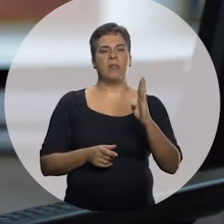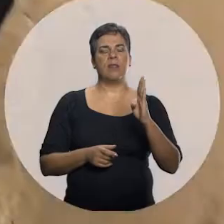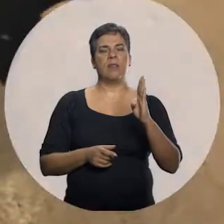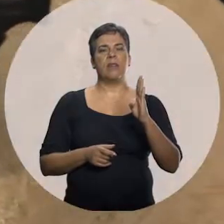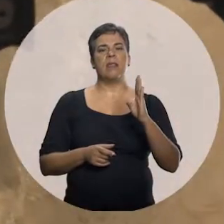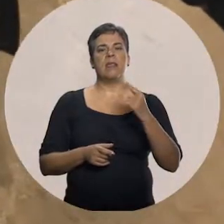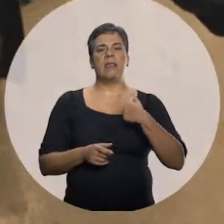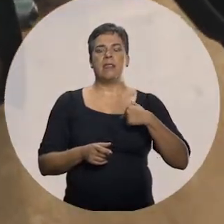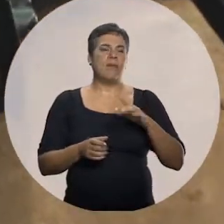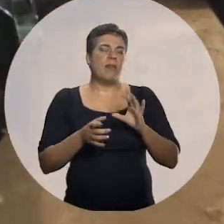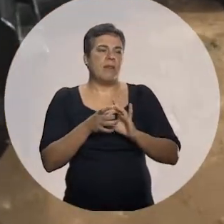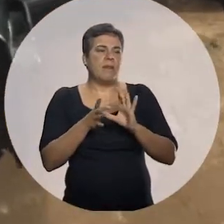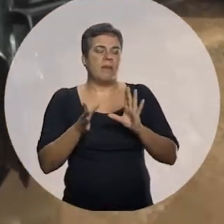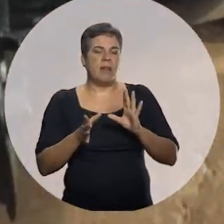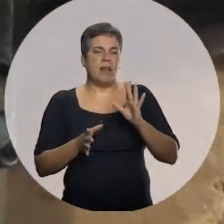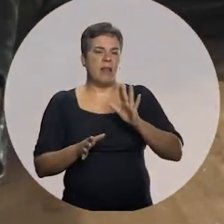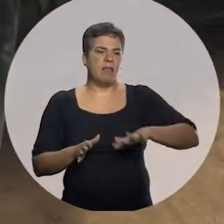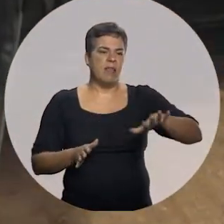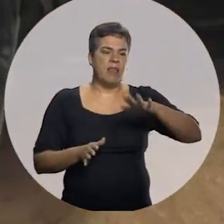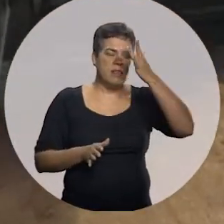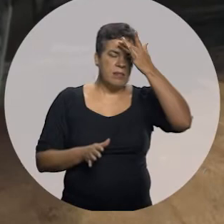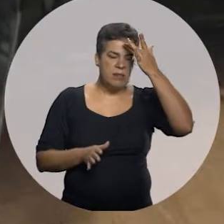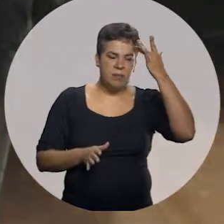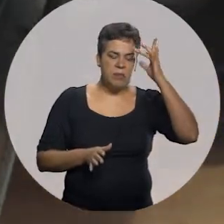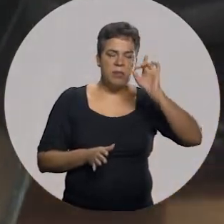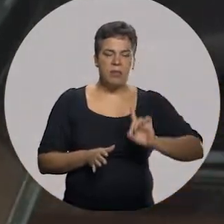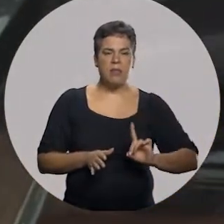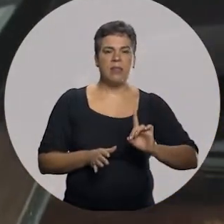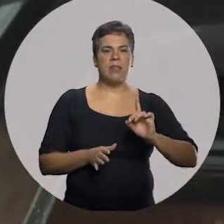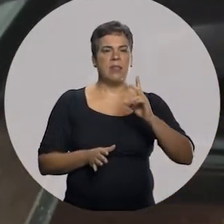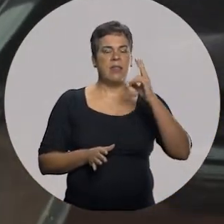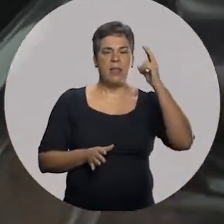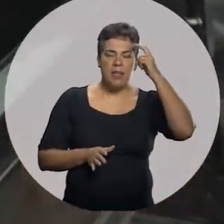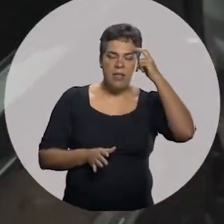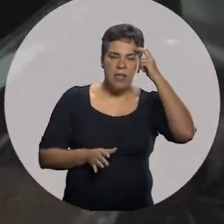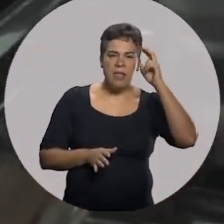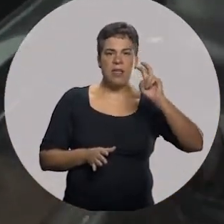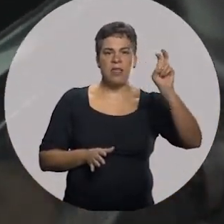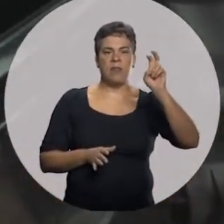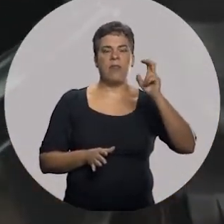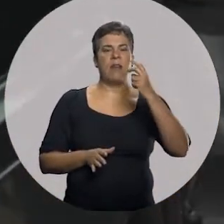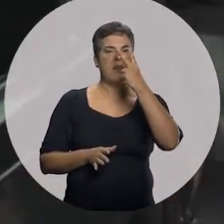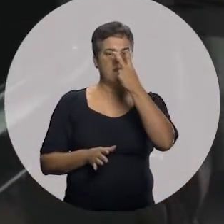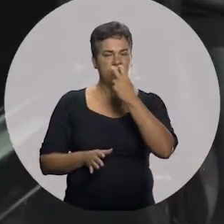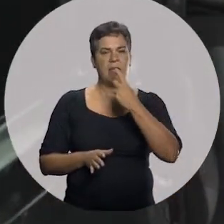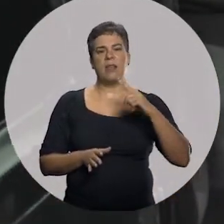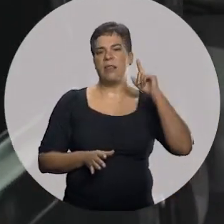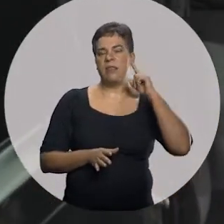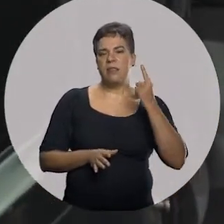não por acaso, em especial as deficiências intelectuais, deficiências visuais,